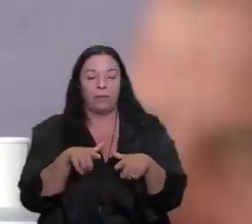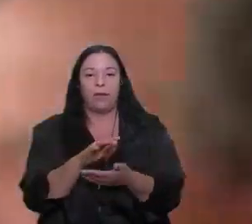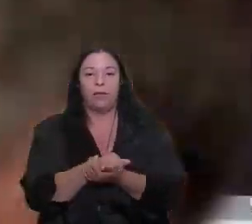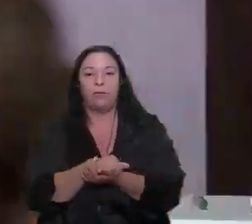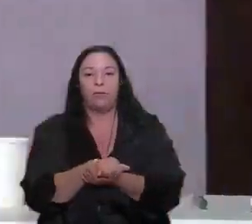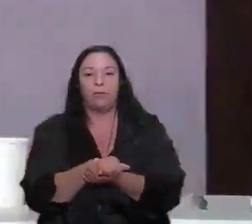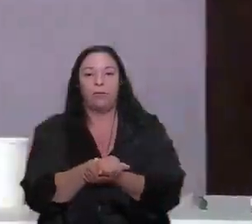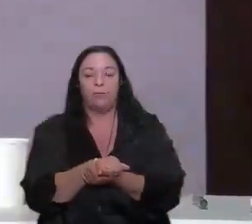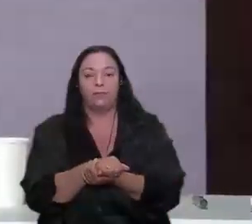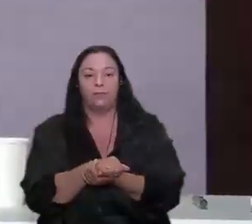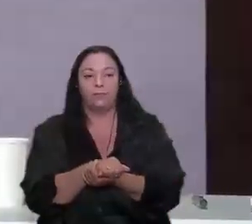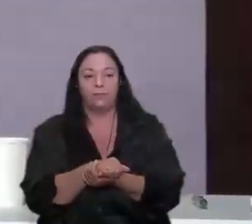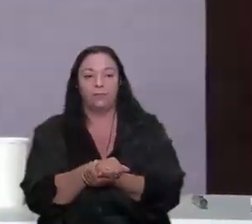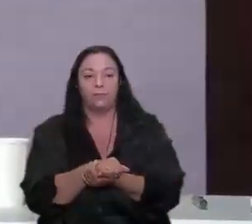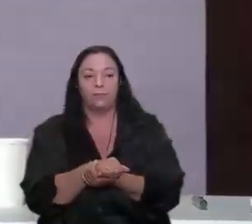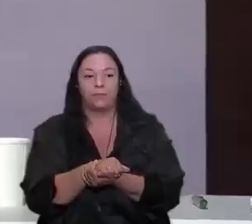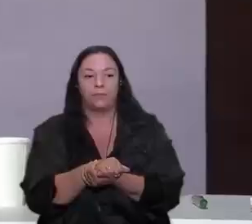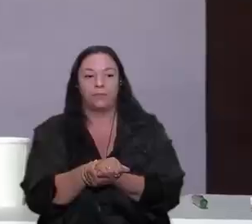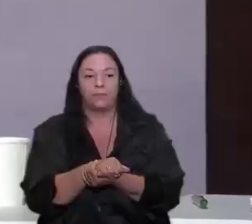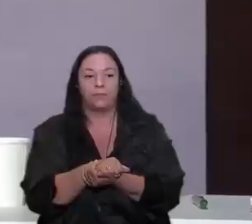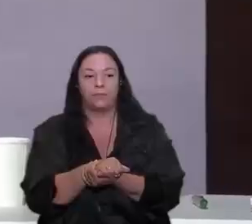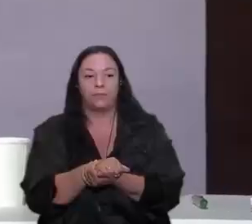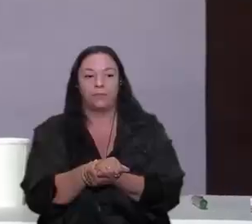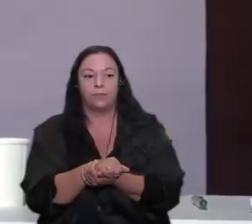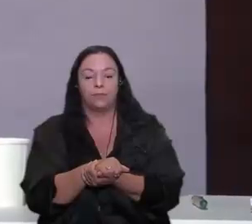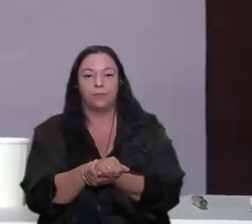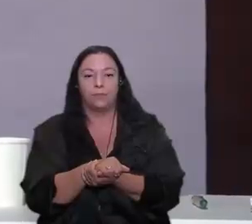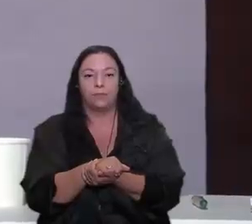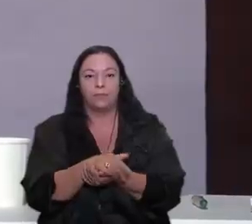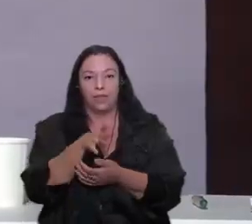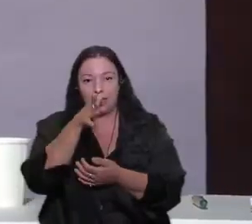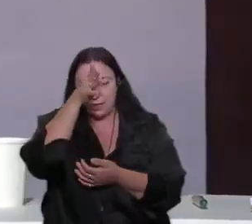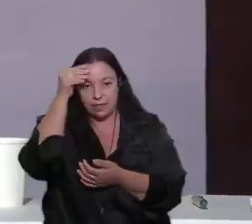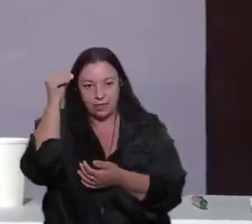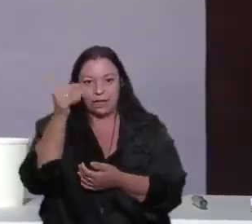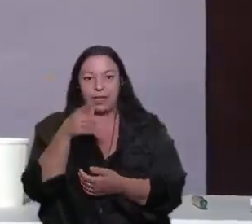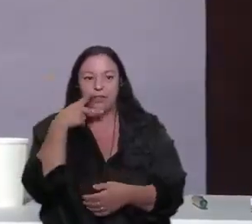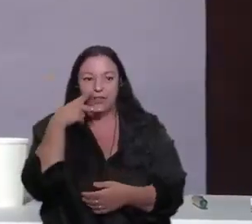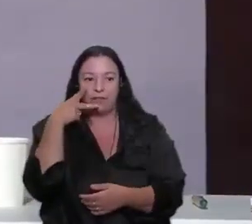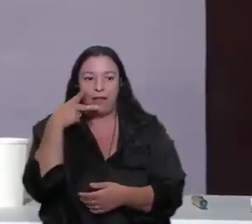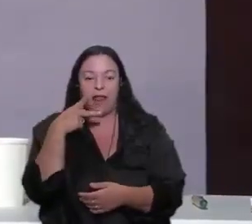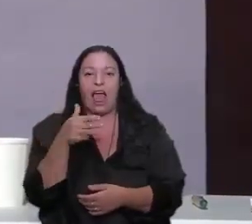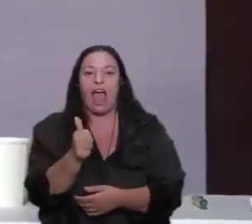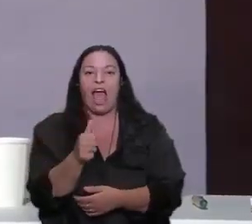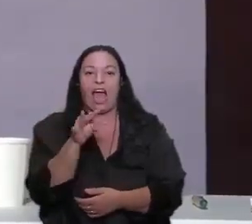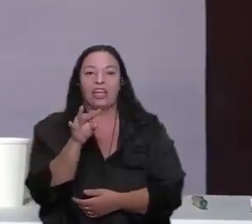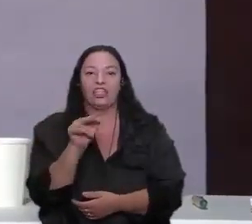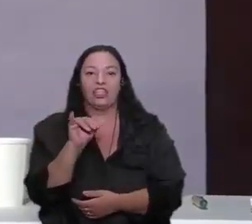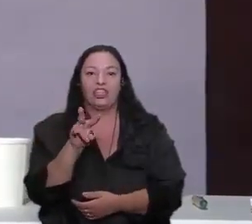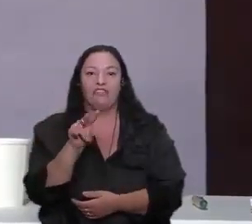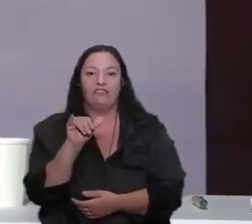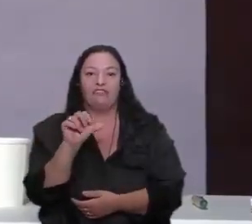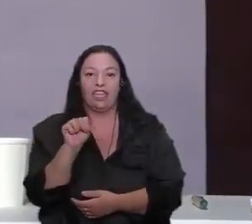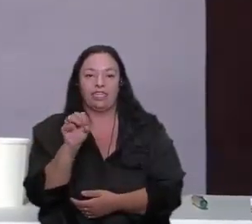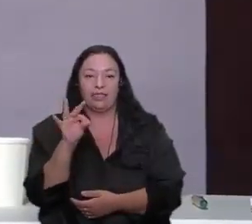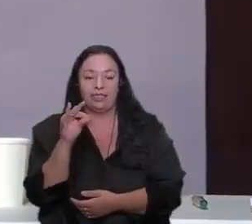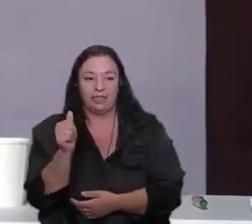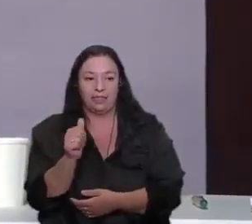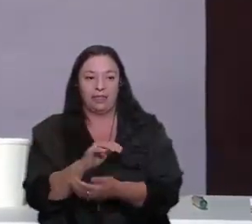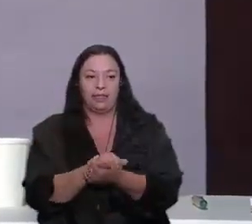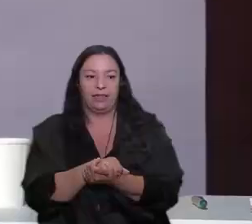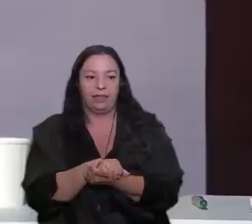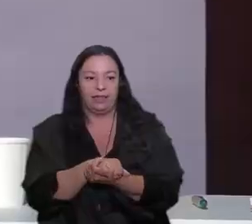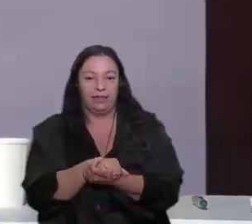chamar assim. Eu acho que esqueceram de falar que você é ativista, né? Você não é só compositora, você é ativista mesmo. Quem olha